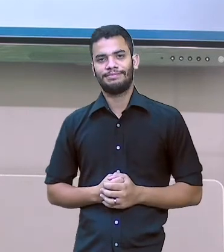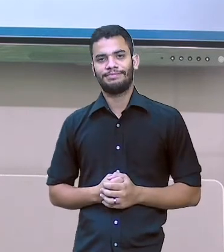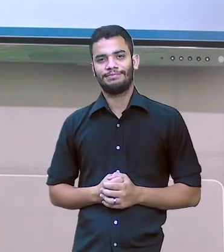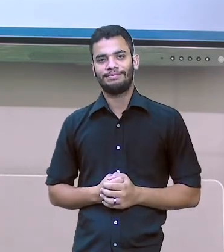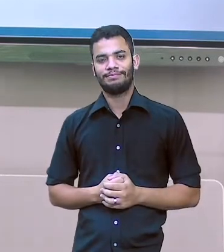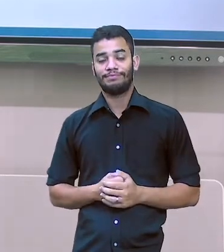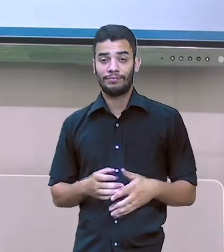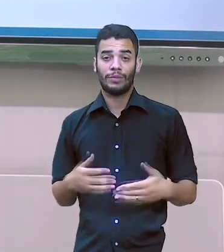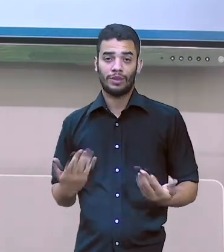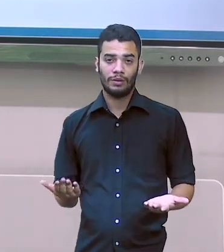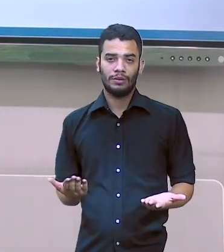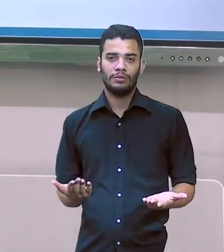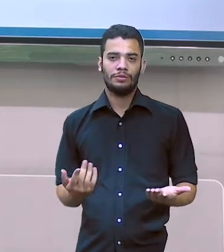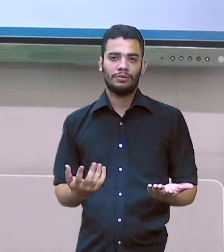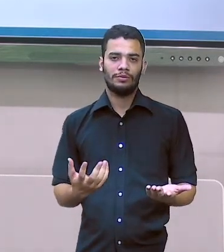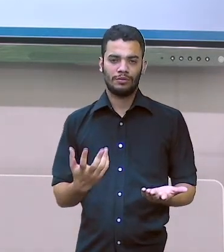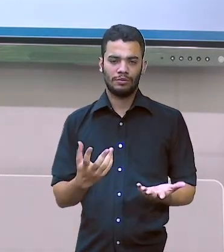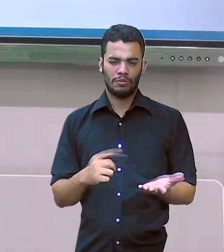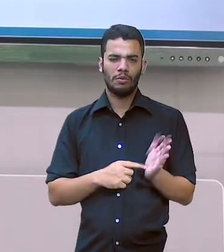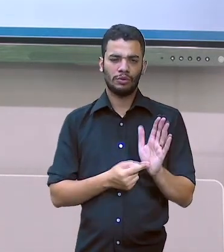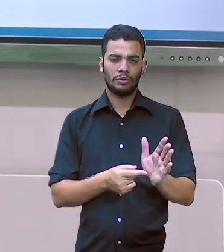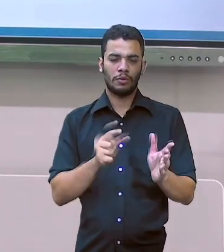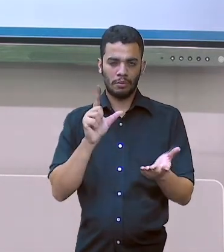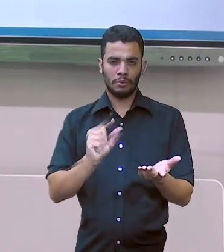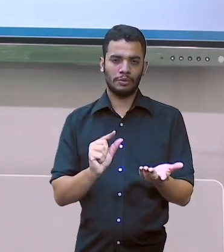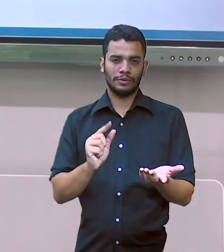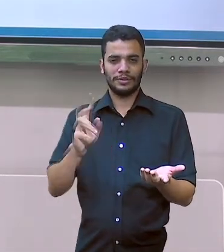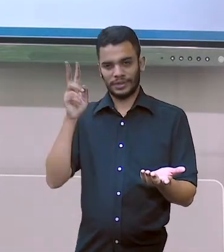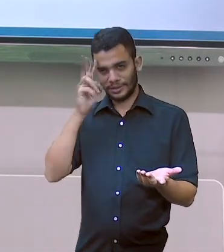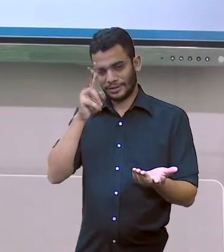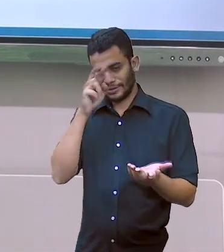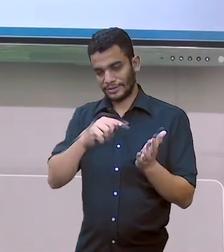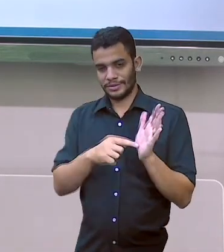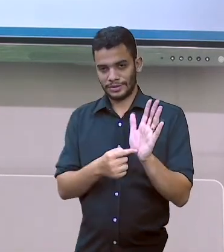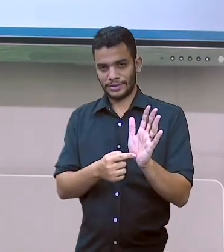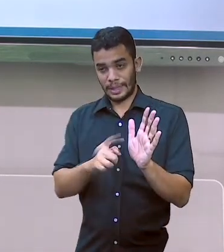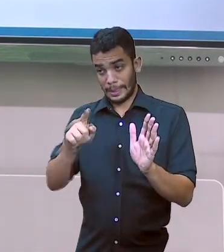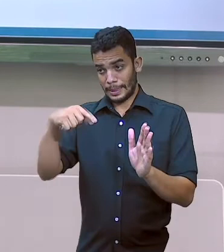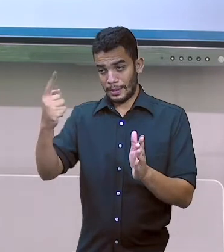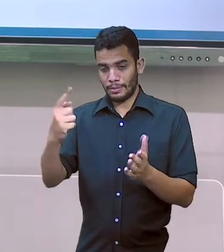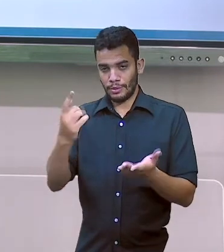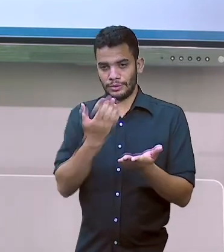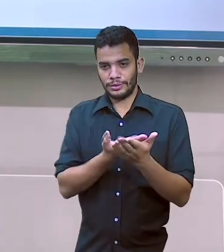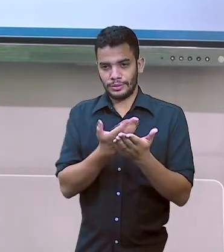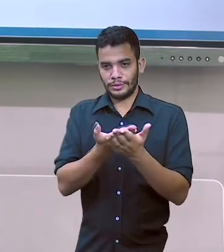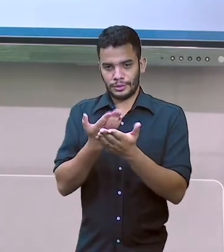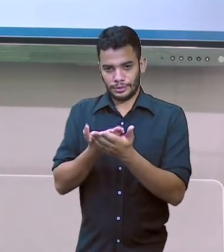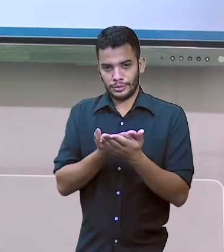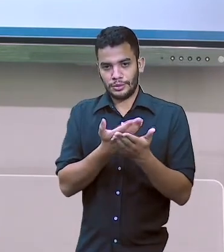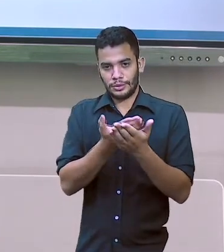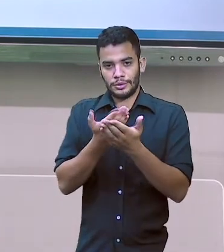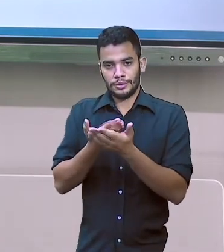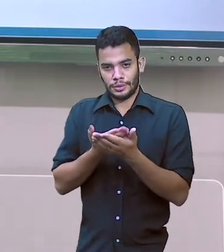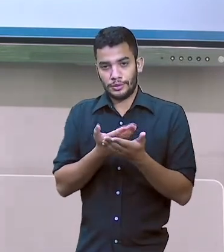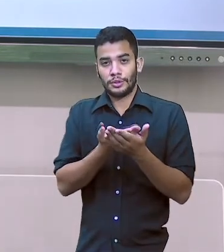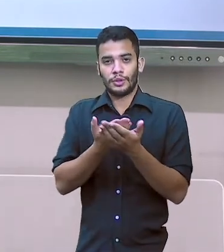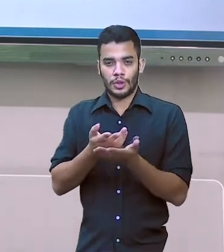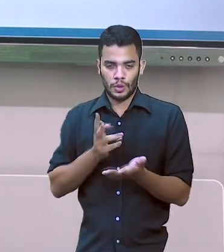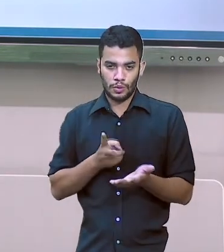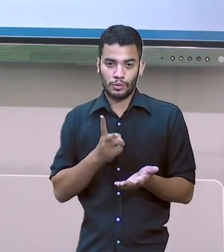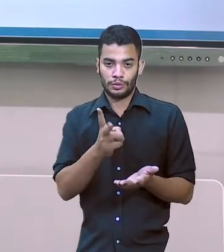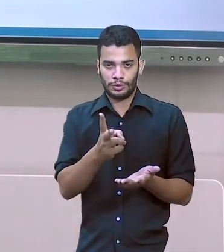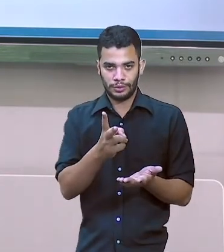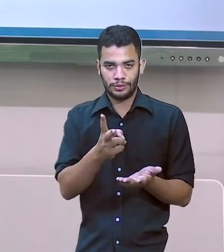E essas são as nossas fontes, tá certo? E nós vamos dar continuidade a essa aula, tá?